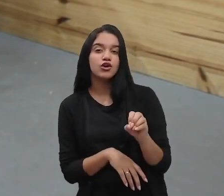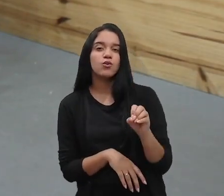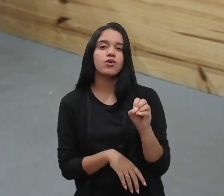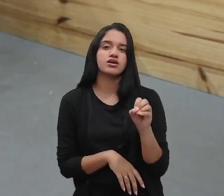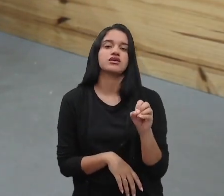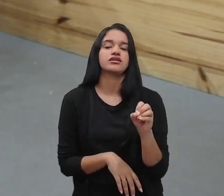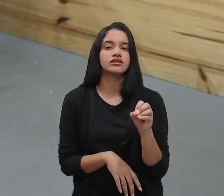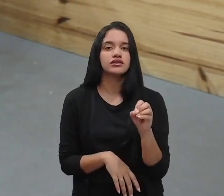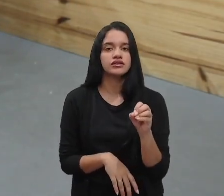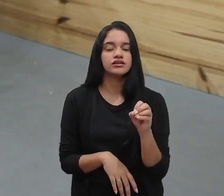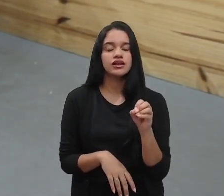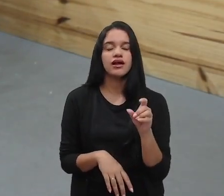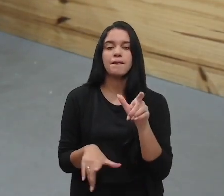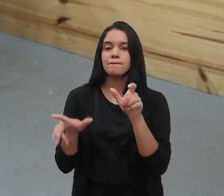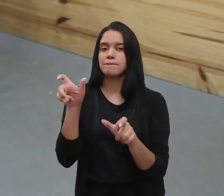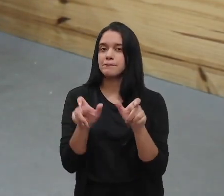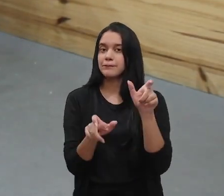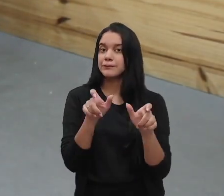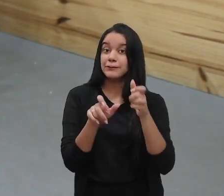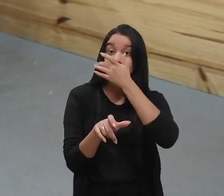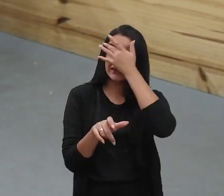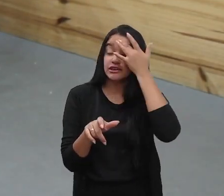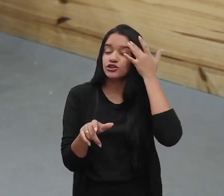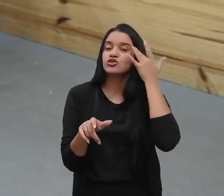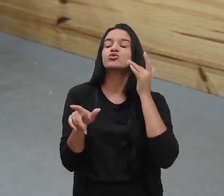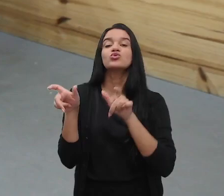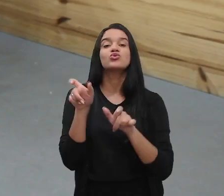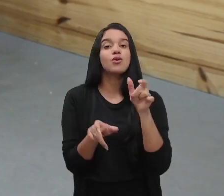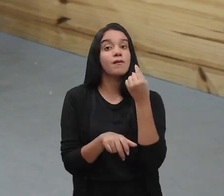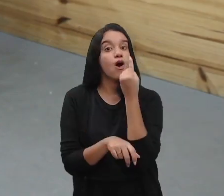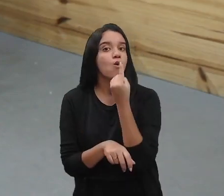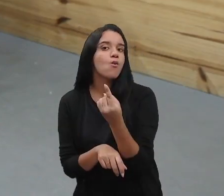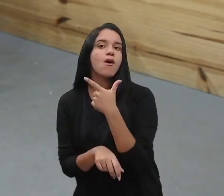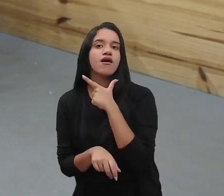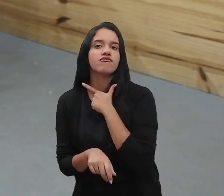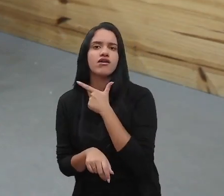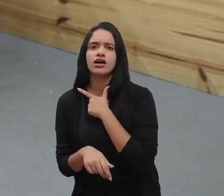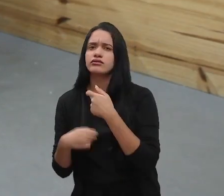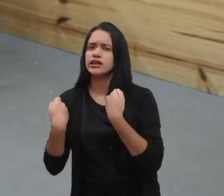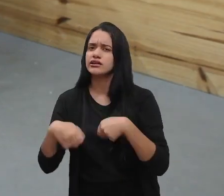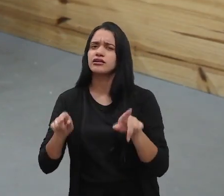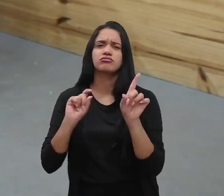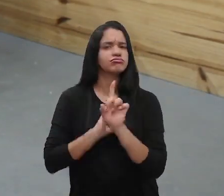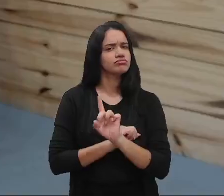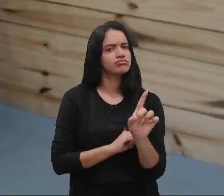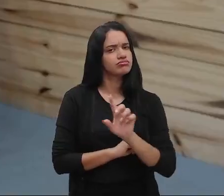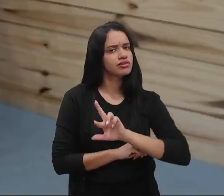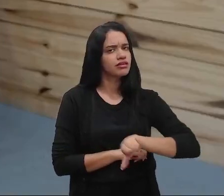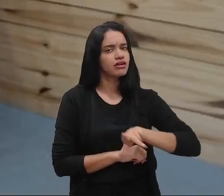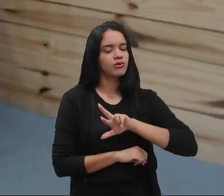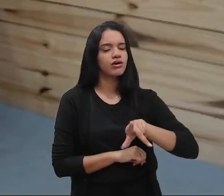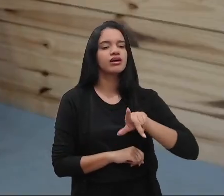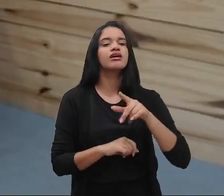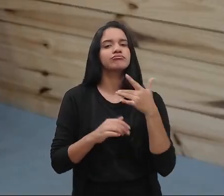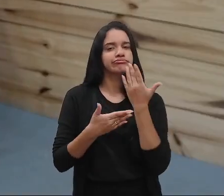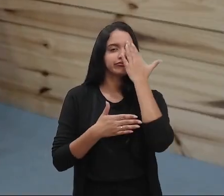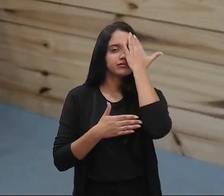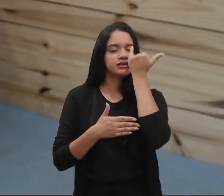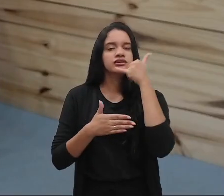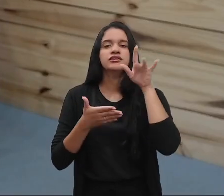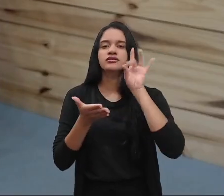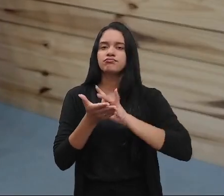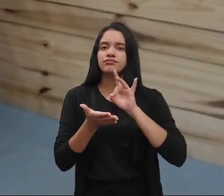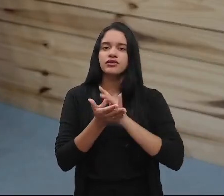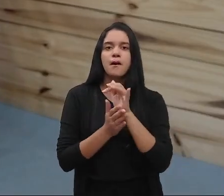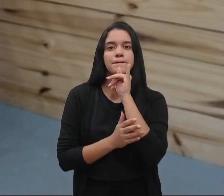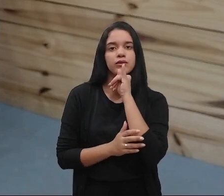candidatos para uma vaga, aquela coisa toda. E às vezes não é necessário. Então, a gente tem que ter conhecimento de causa e saber, de fato, por exemplo,